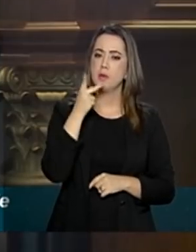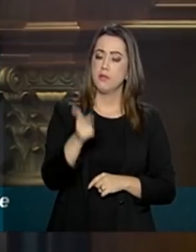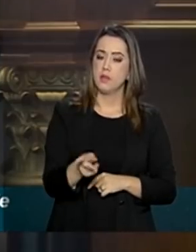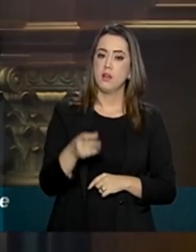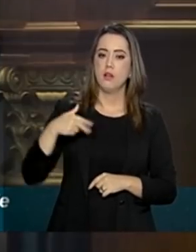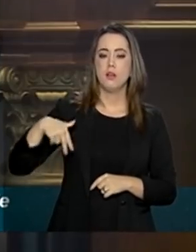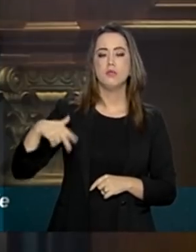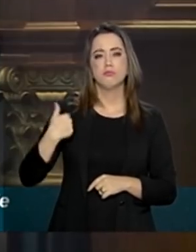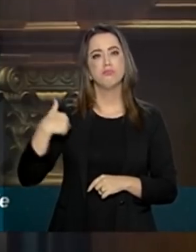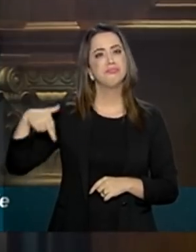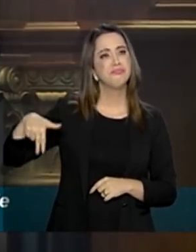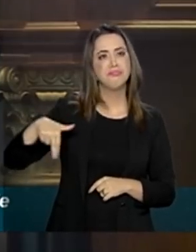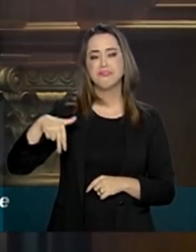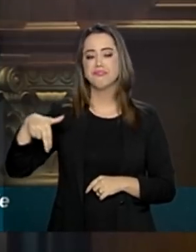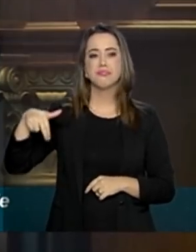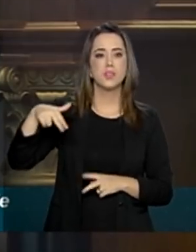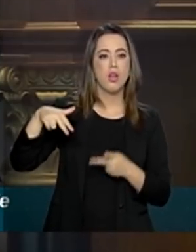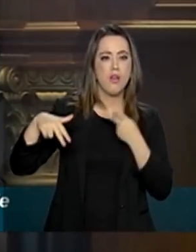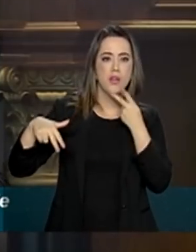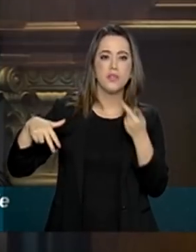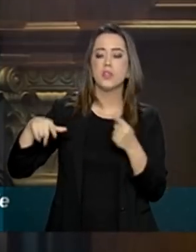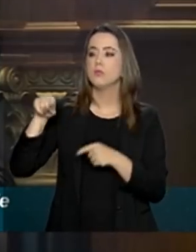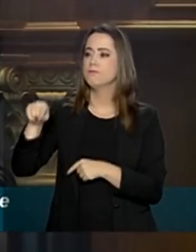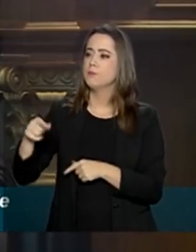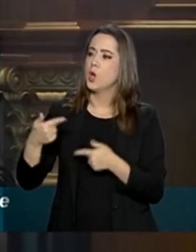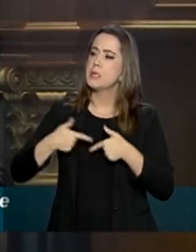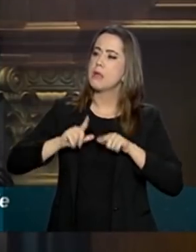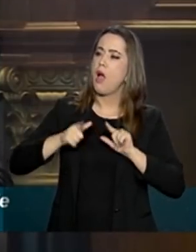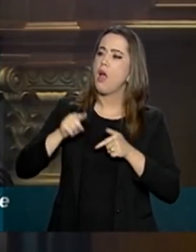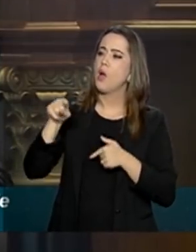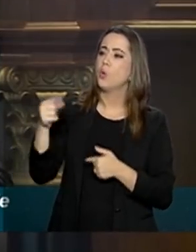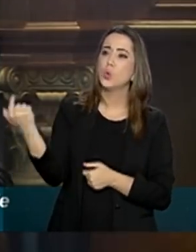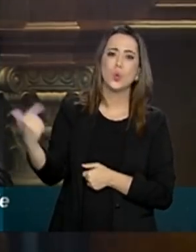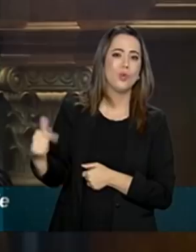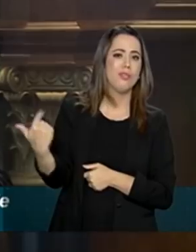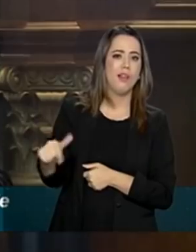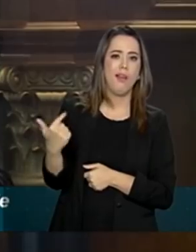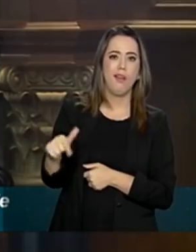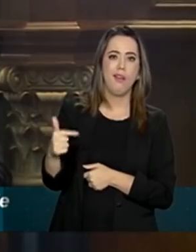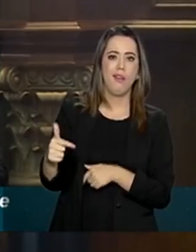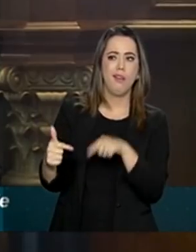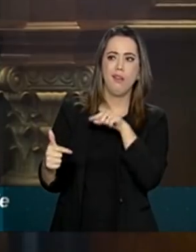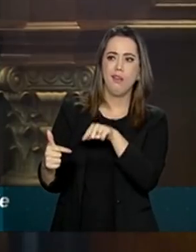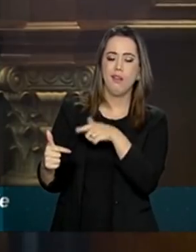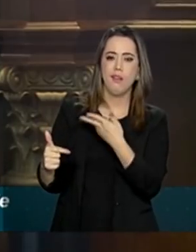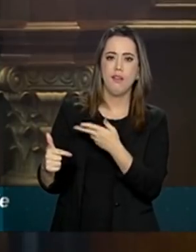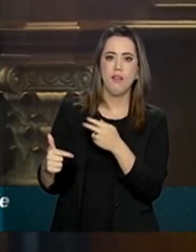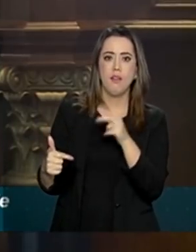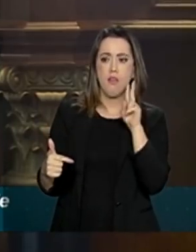minhas andanças, olhe o que Israel não tem e veja o que eles são.